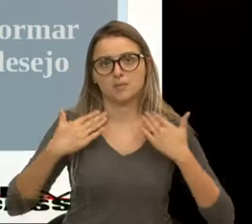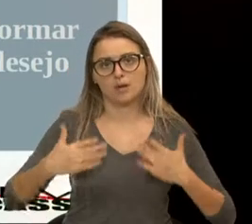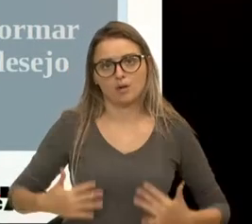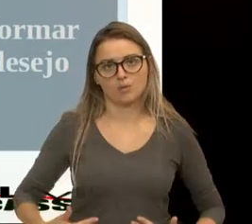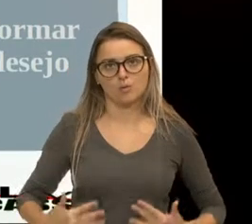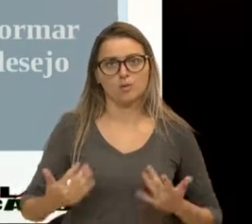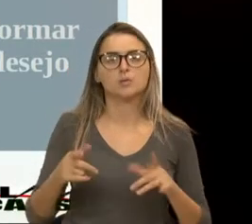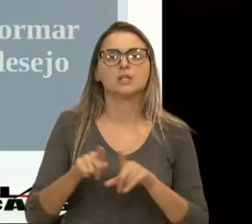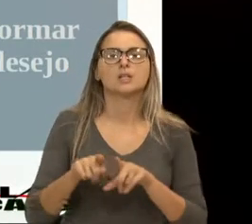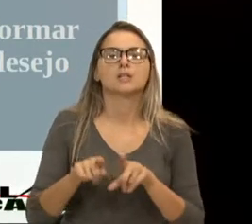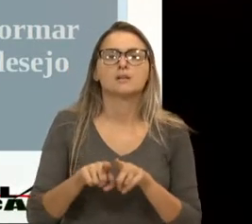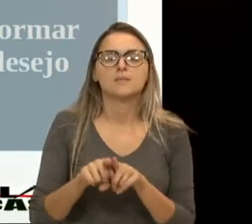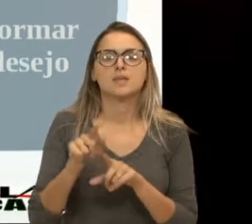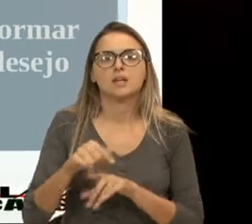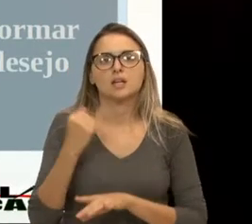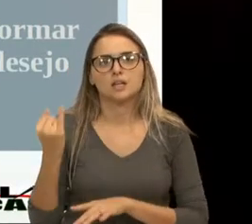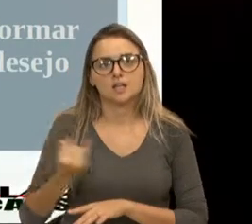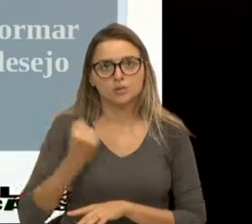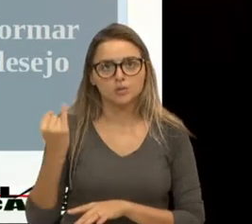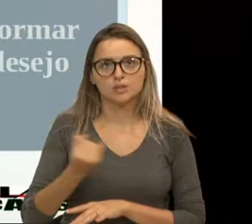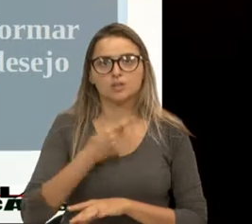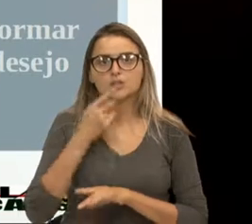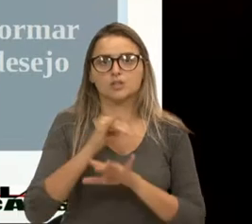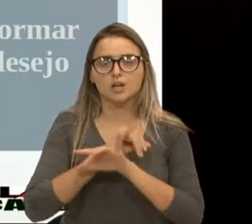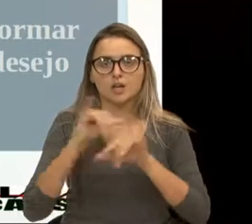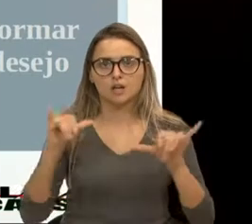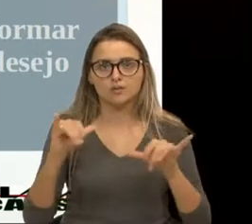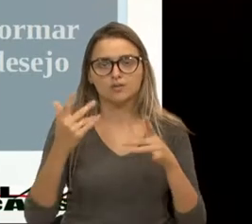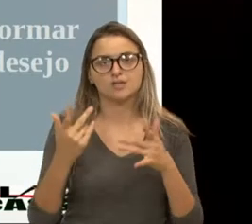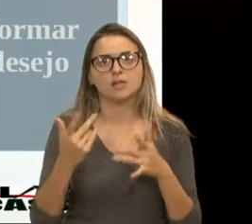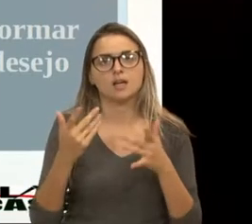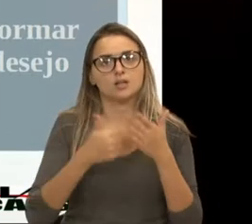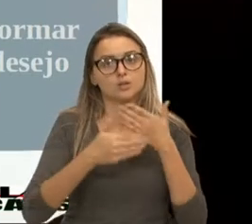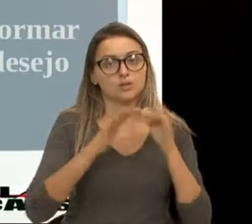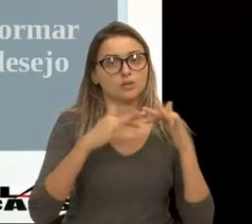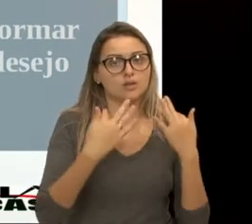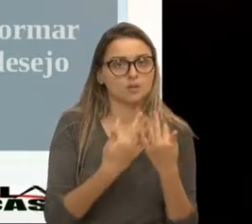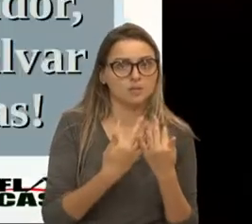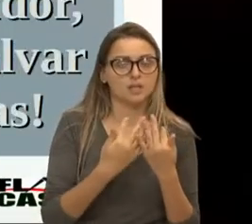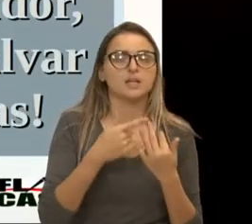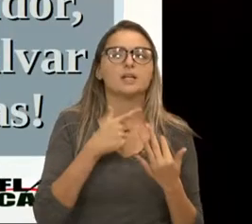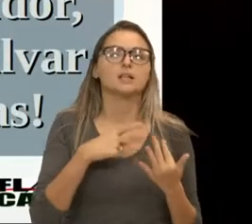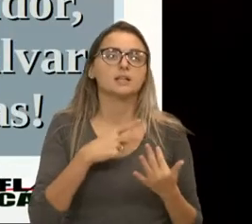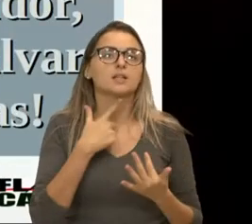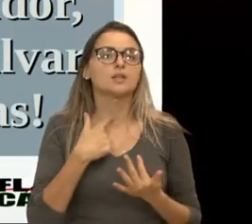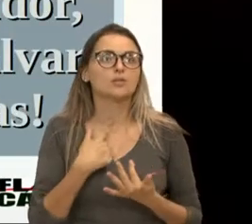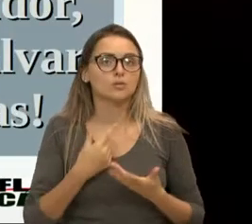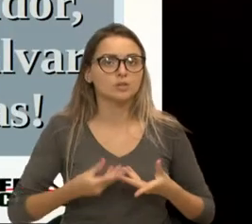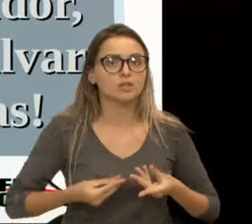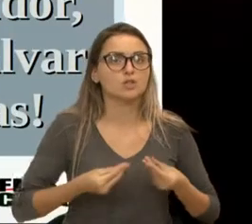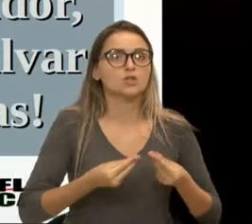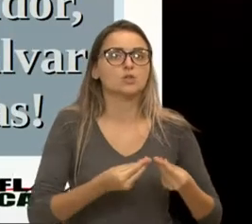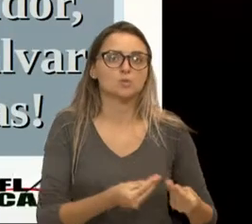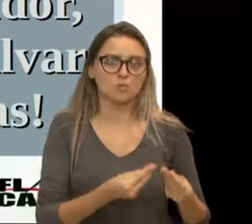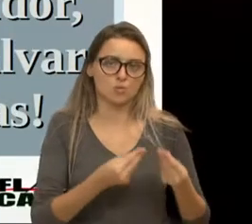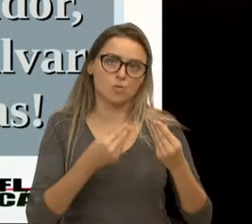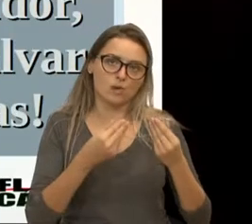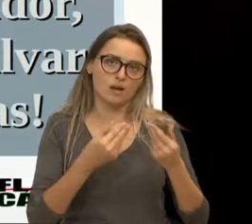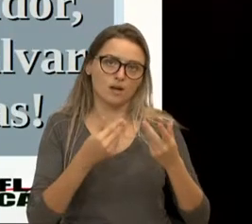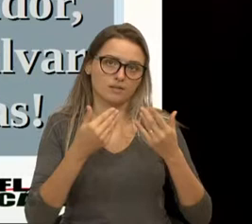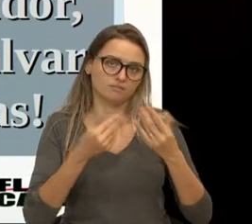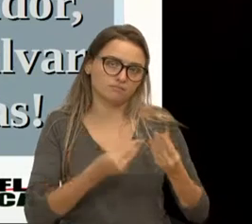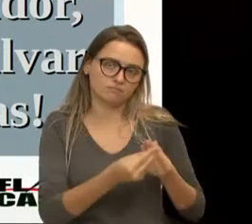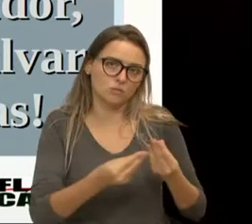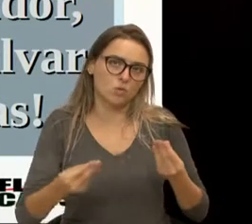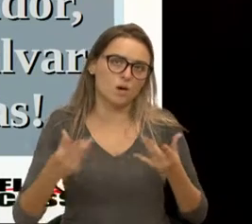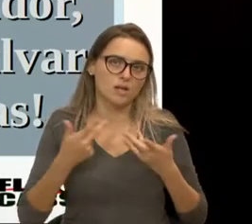então, volto a frisar, informar os familiares sobre o desejo do doador. A informação é a melhor